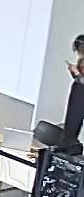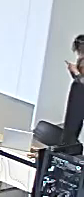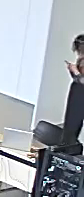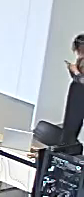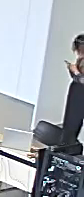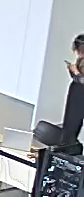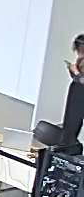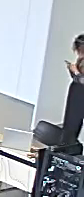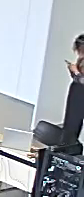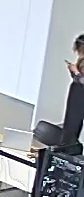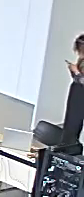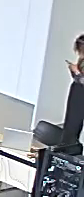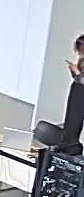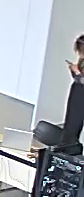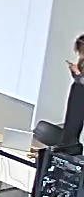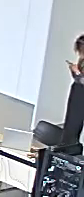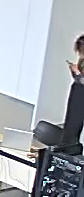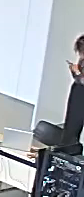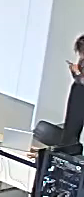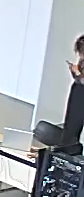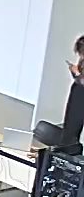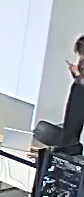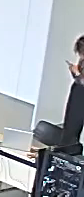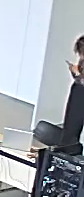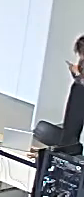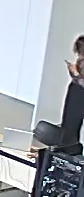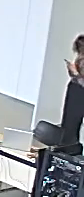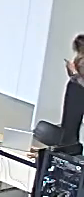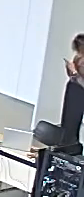gente agradece muito a elas